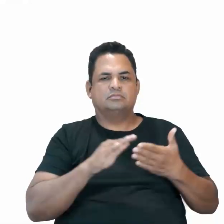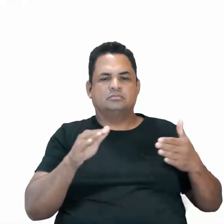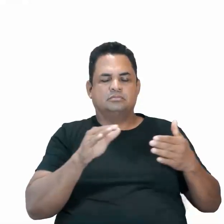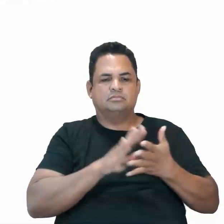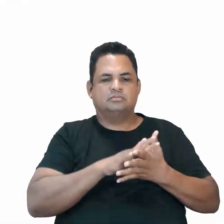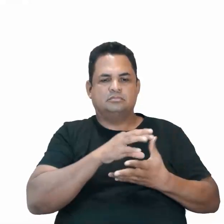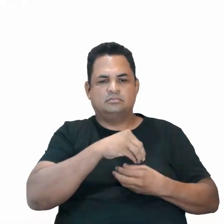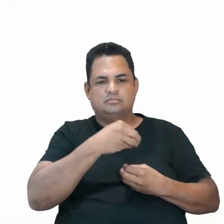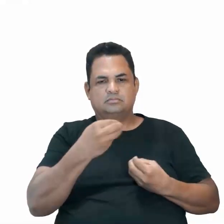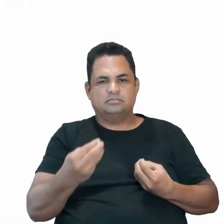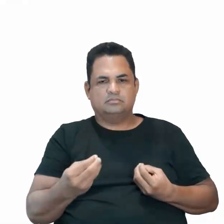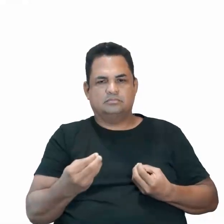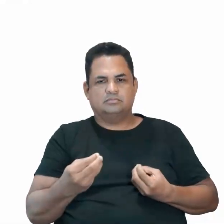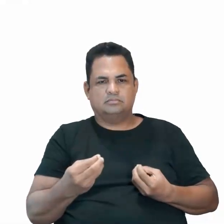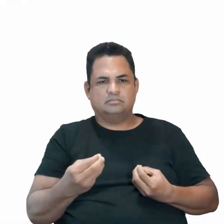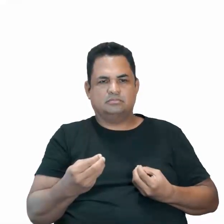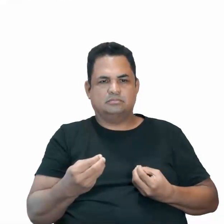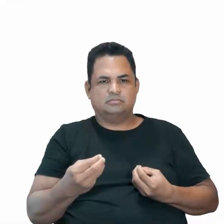removida